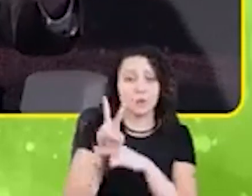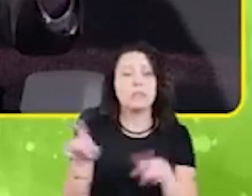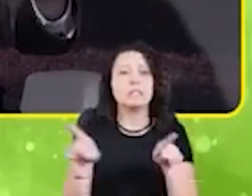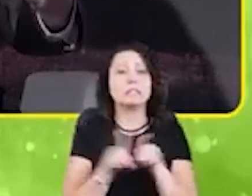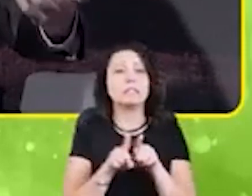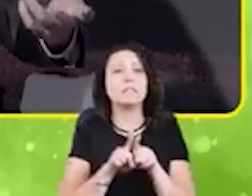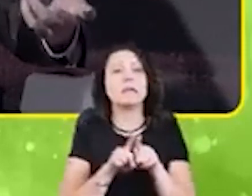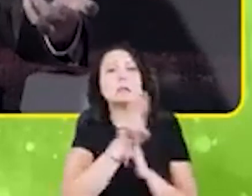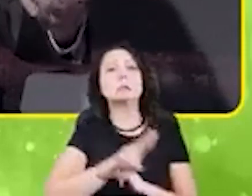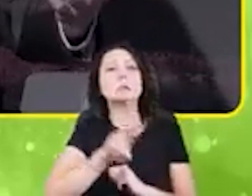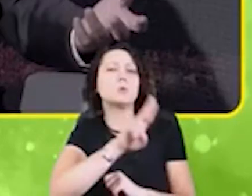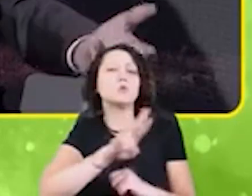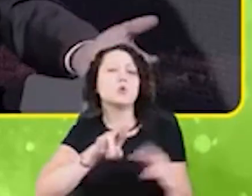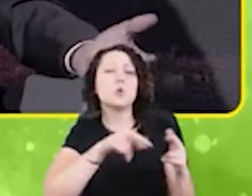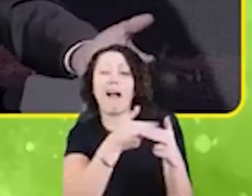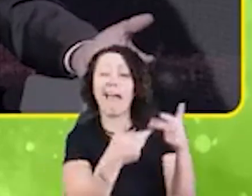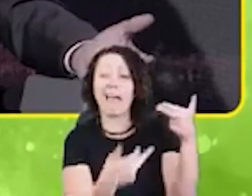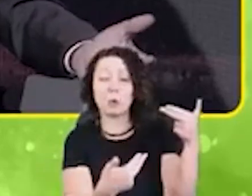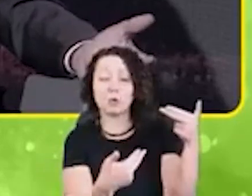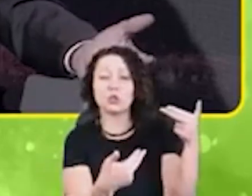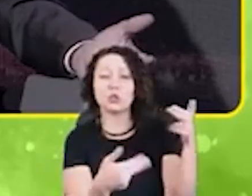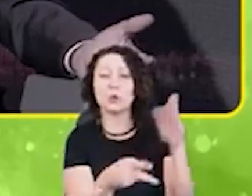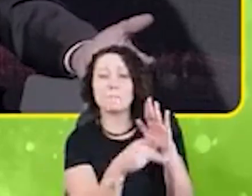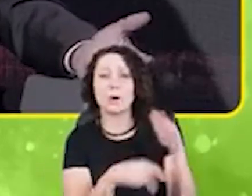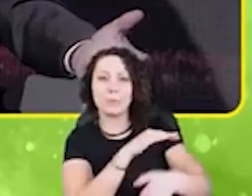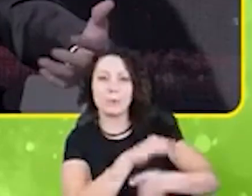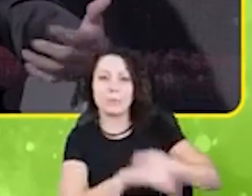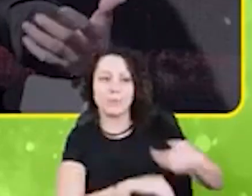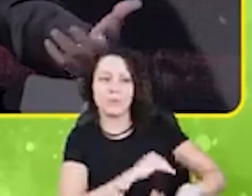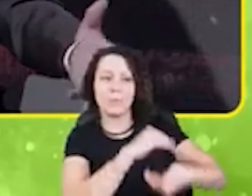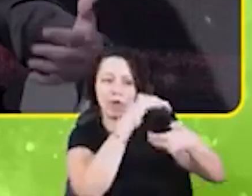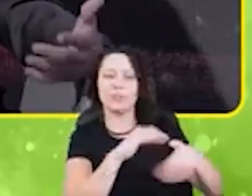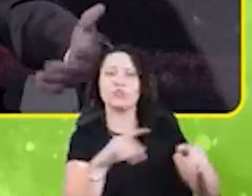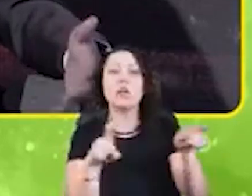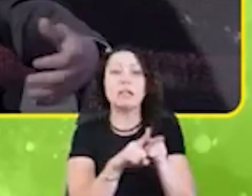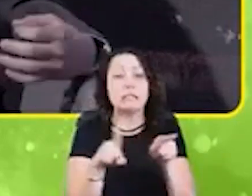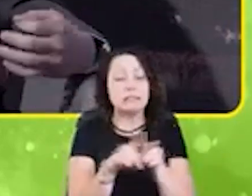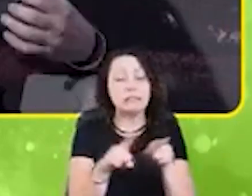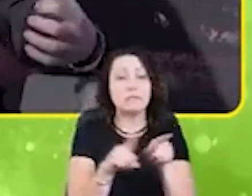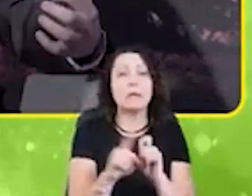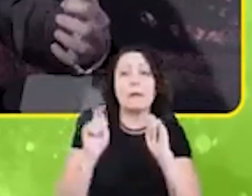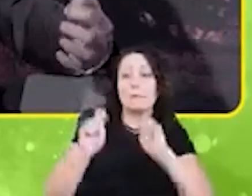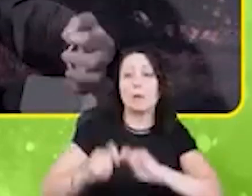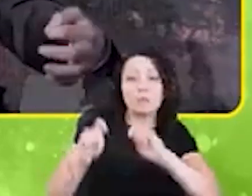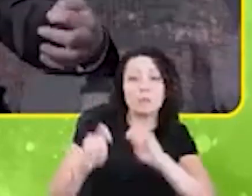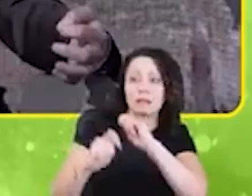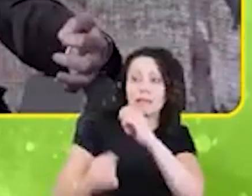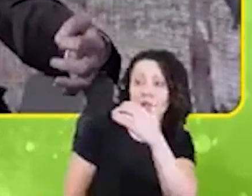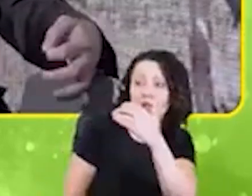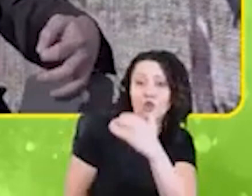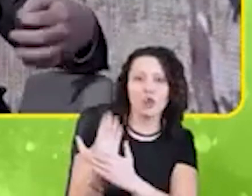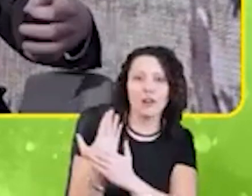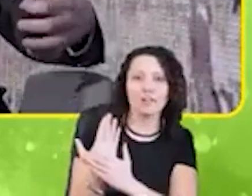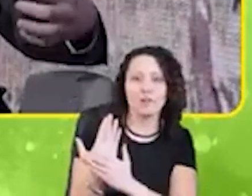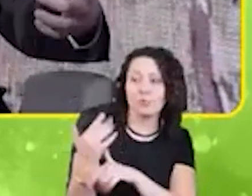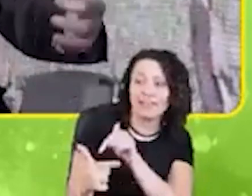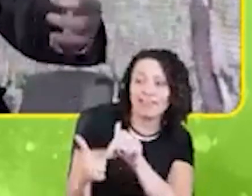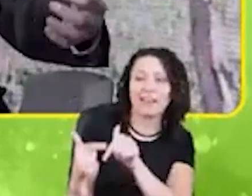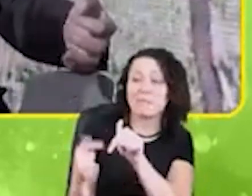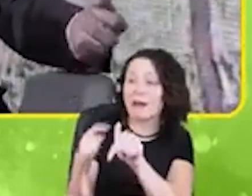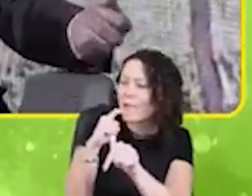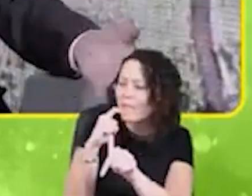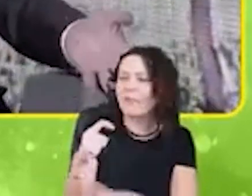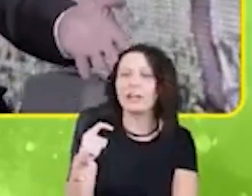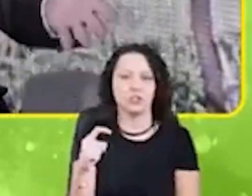a geração de empregos verdes né a nós temos hoje no Brasil de maneira muito clara e inequívoca ou